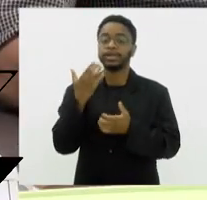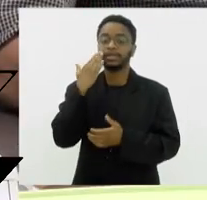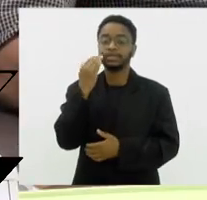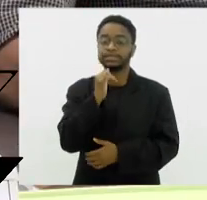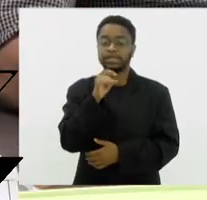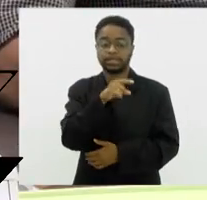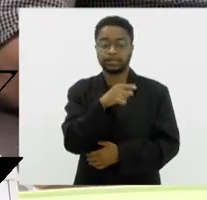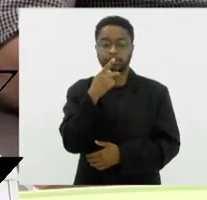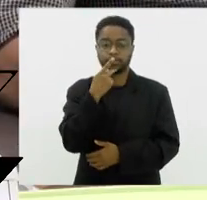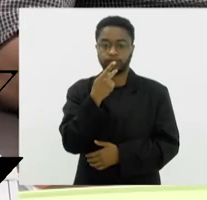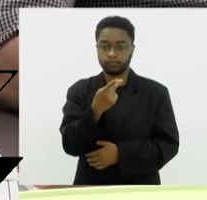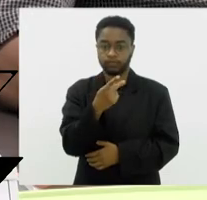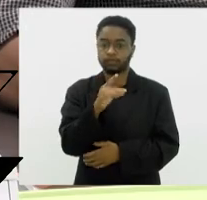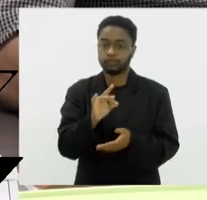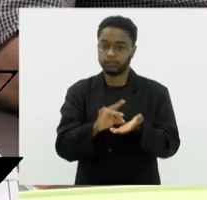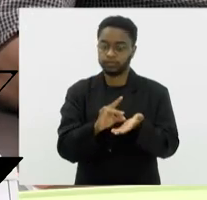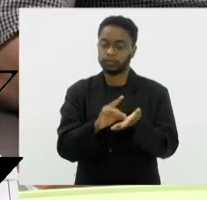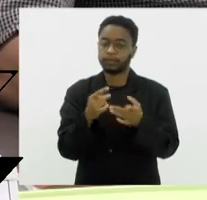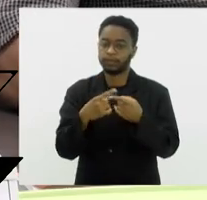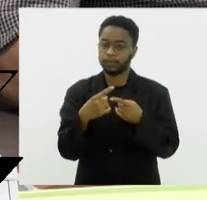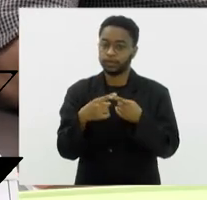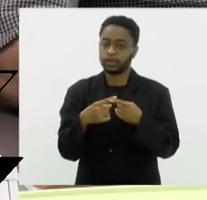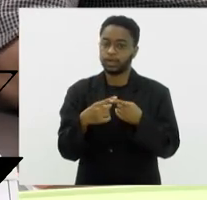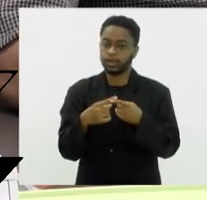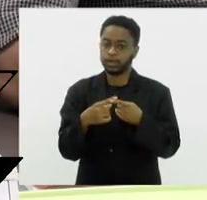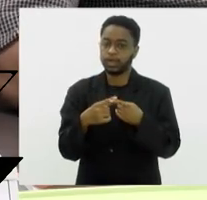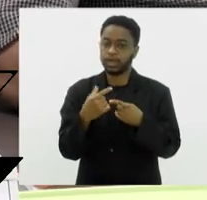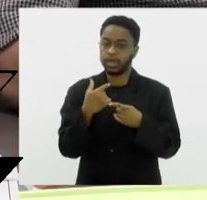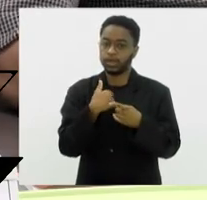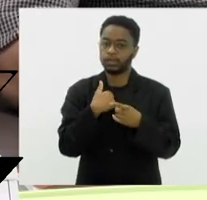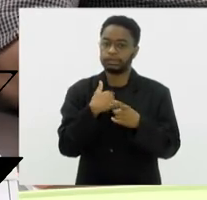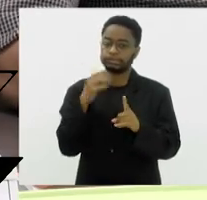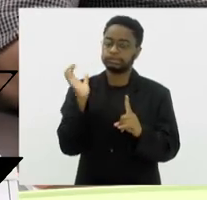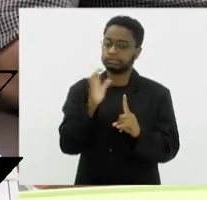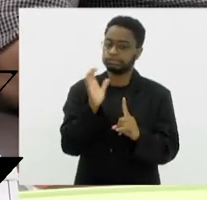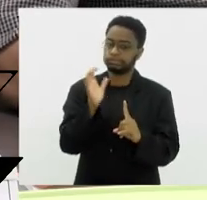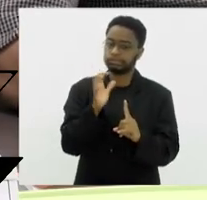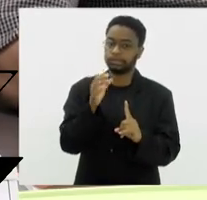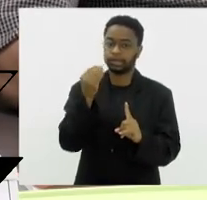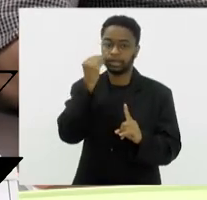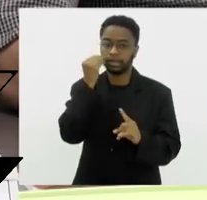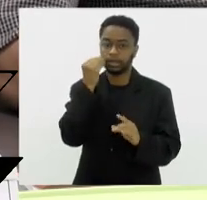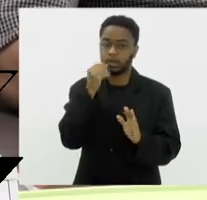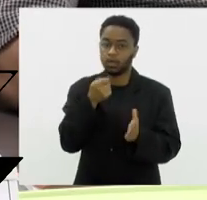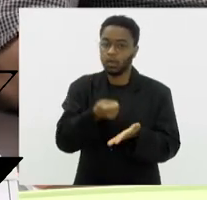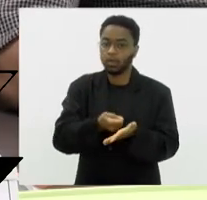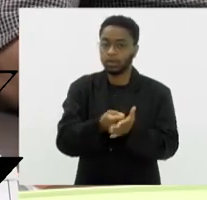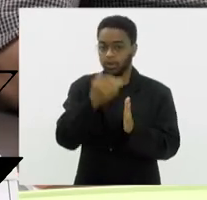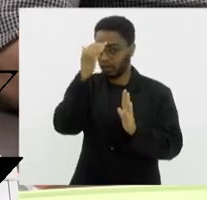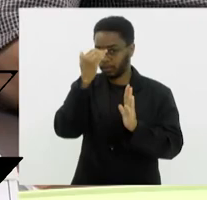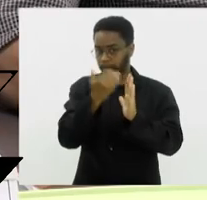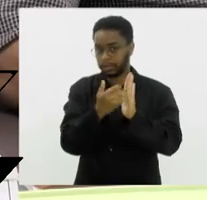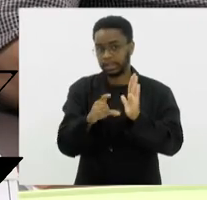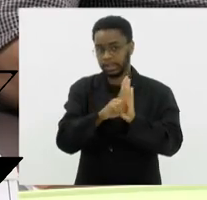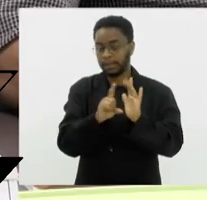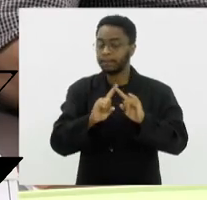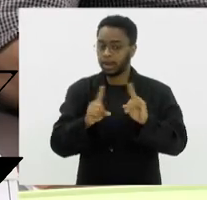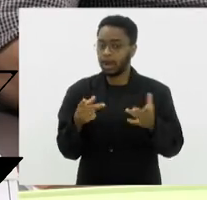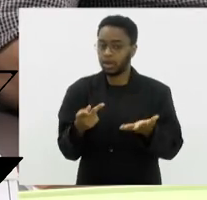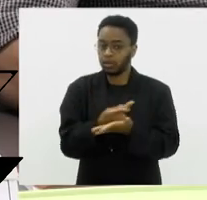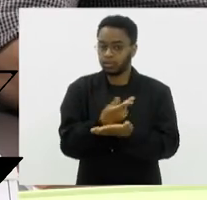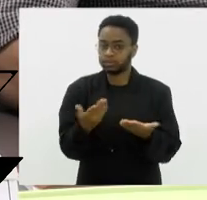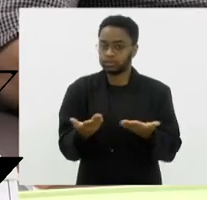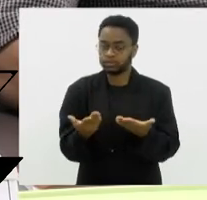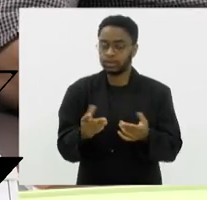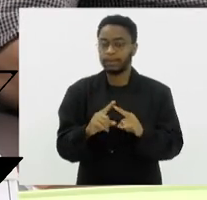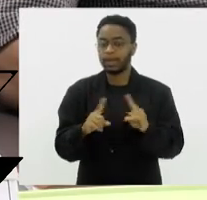é verdade. Eu fiquei durante um tempo enchendo a paciência com Cumpra-se para eles cumprirem a lei. E eles realmente estão cumprindo a lei. O